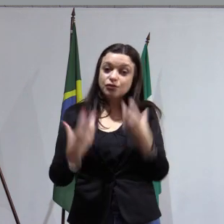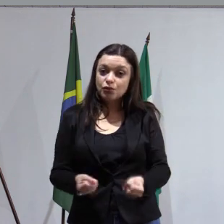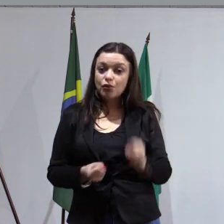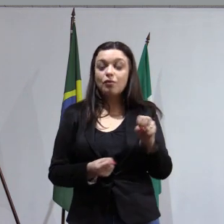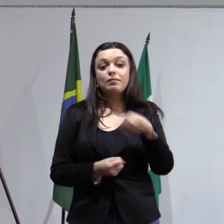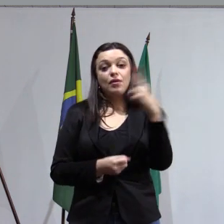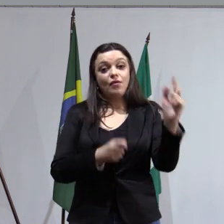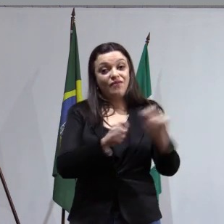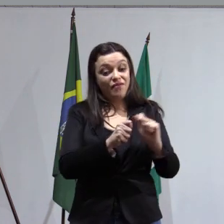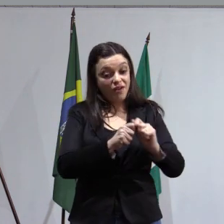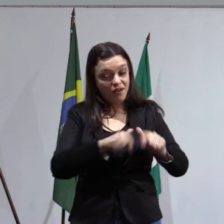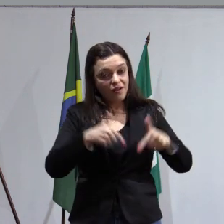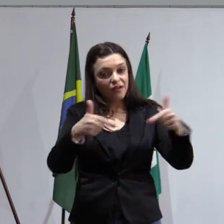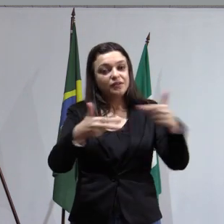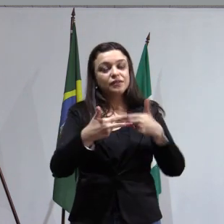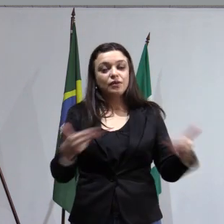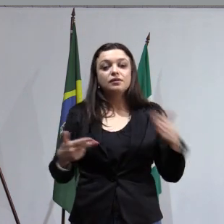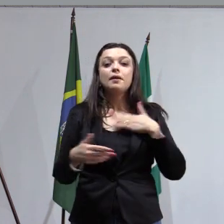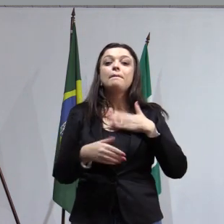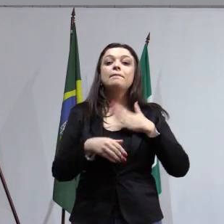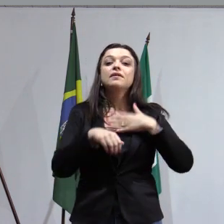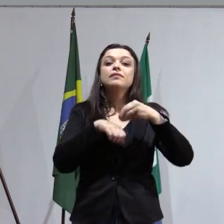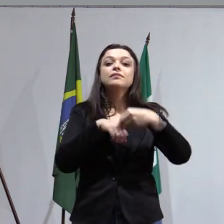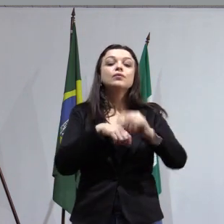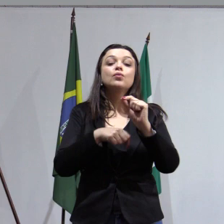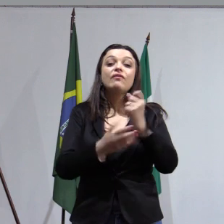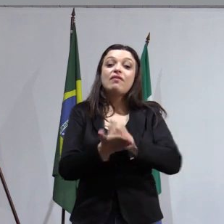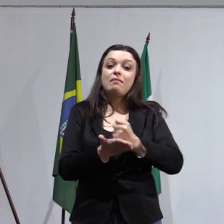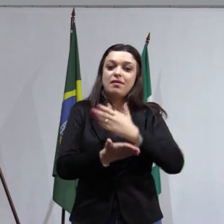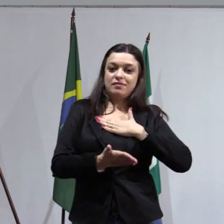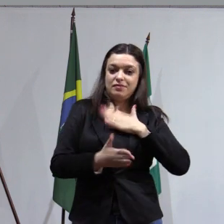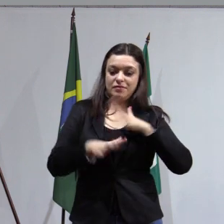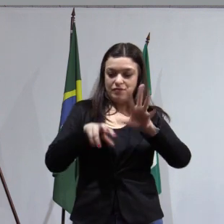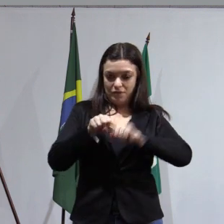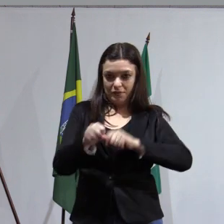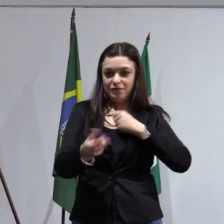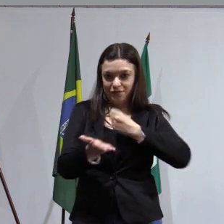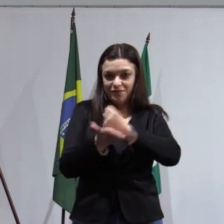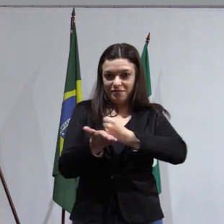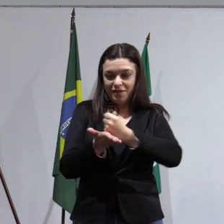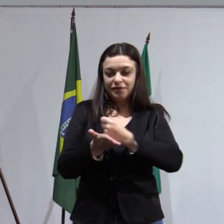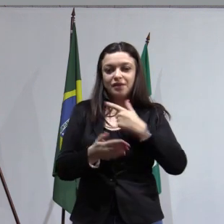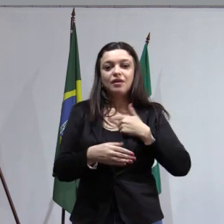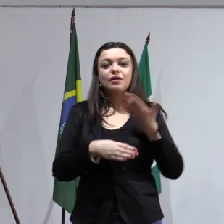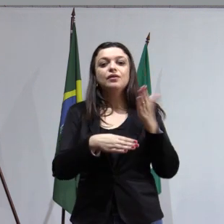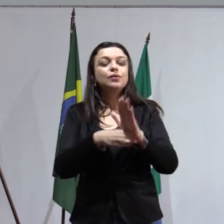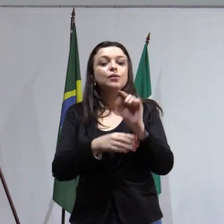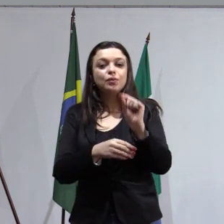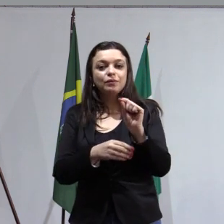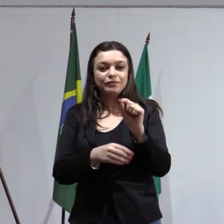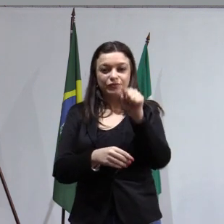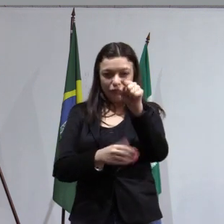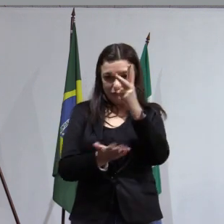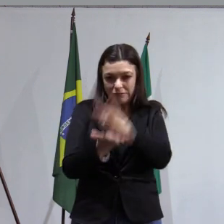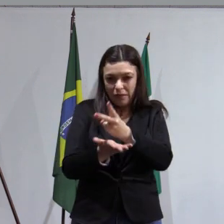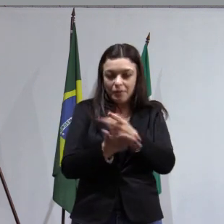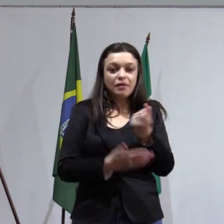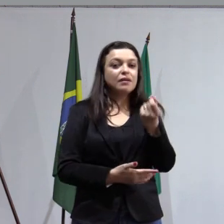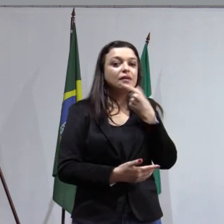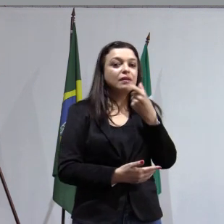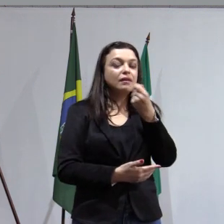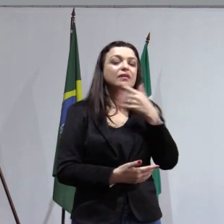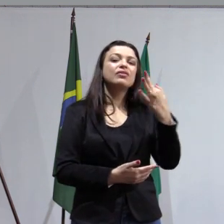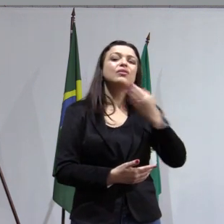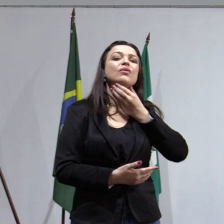Agora, aí eu vou dar minha contribuição agora de farmacêutica. Eu sou farmacêutica. Quando a gente toma um antibiótico, toma